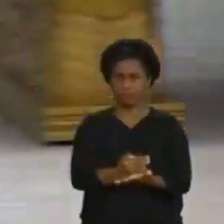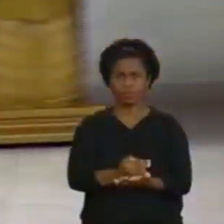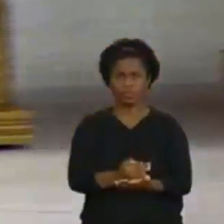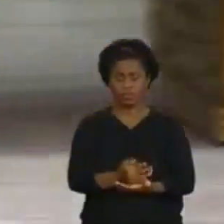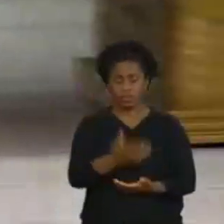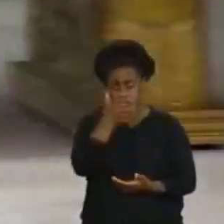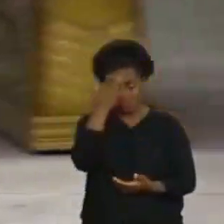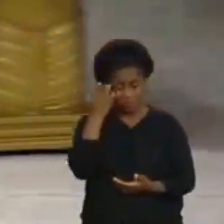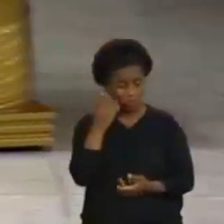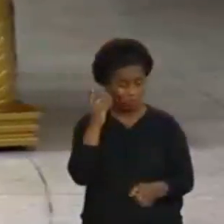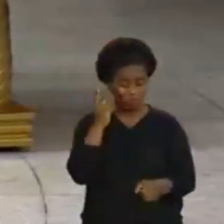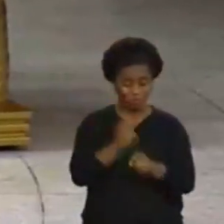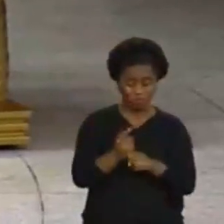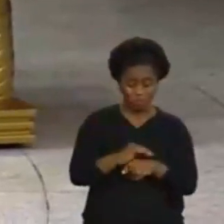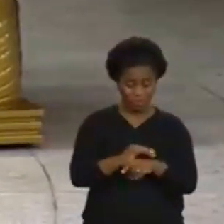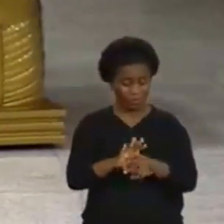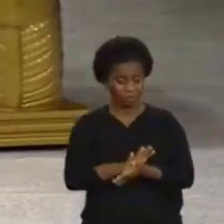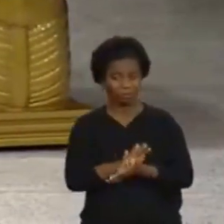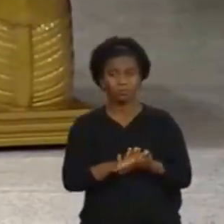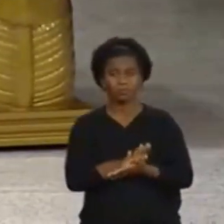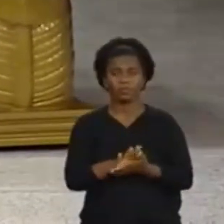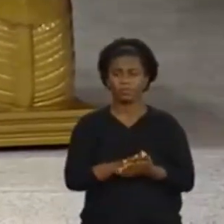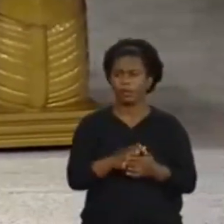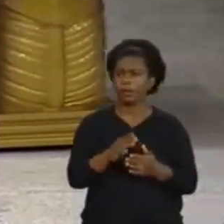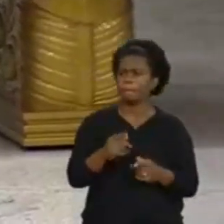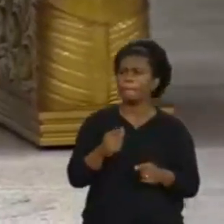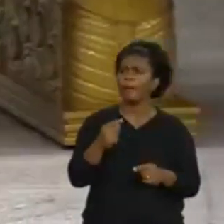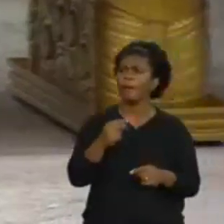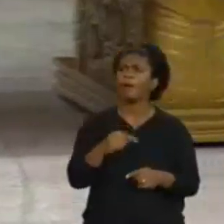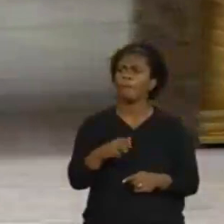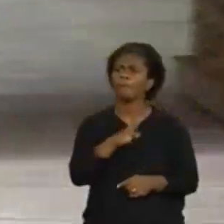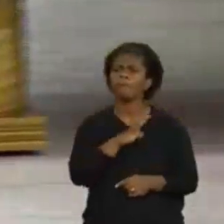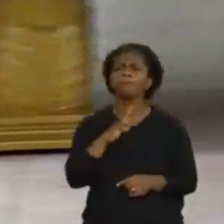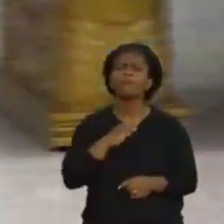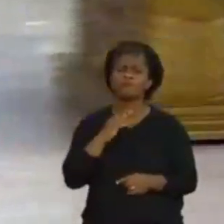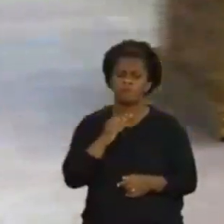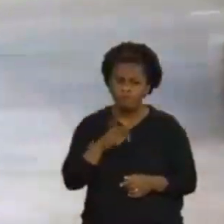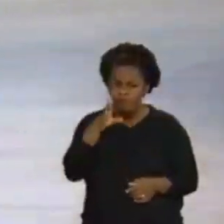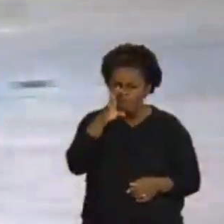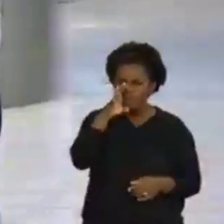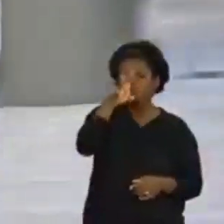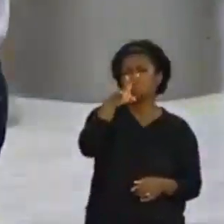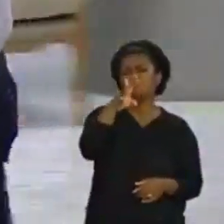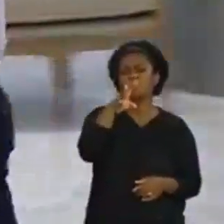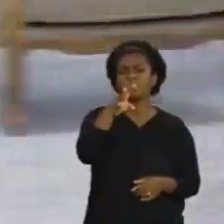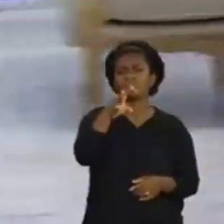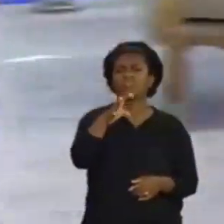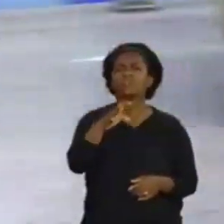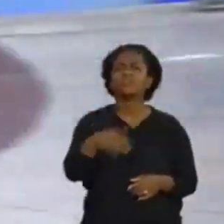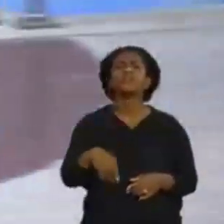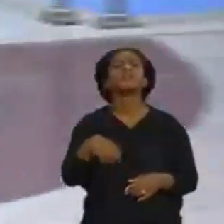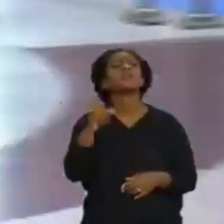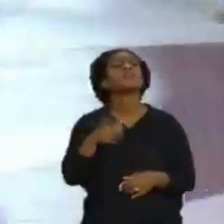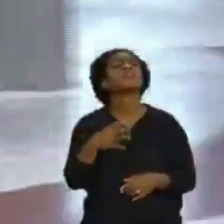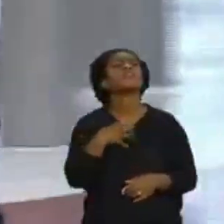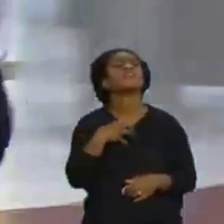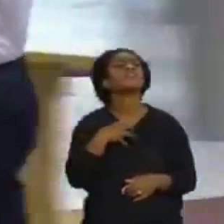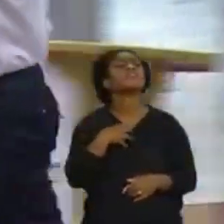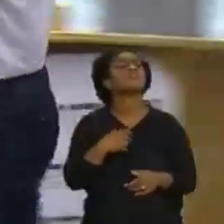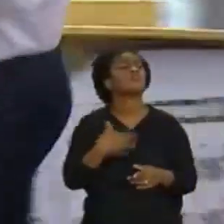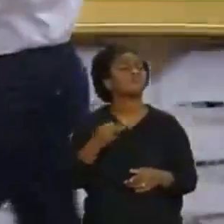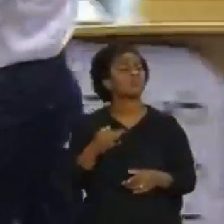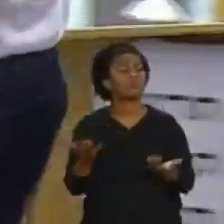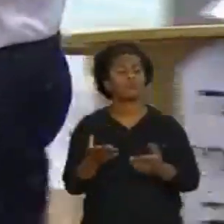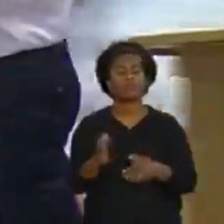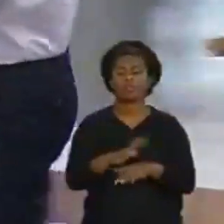estão achando mais nada. Ô bispo, eu perseverei. Eu sabia que Deus ia me curar hoje. Eu vim com muita fé. Quem estava sentindo uma dor e a dor